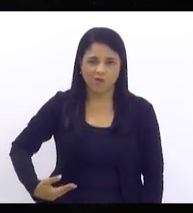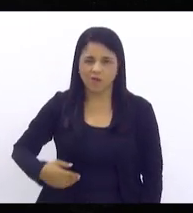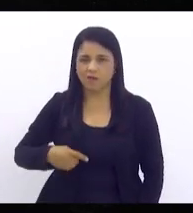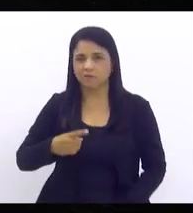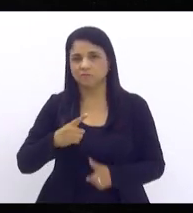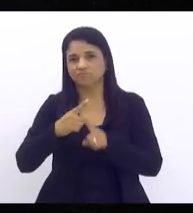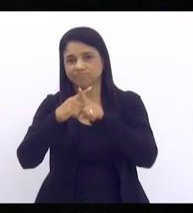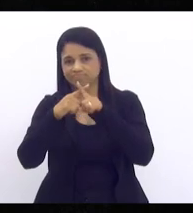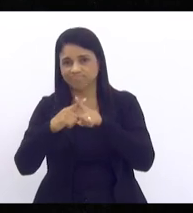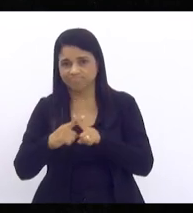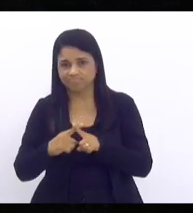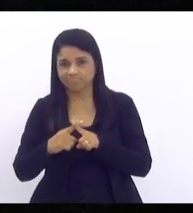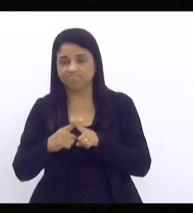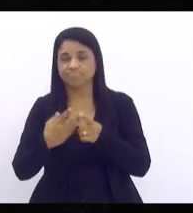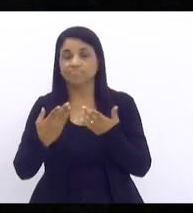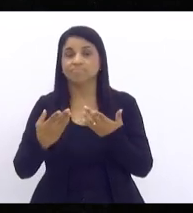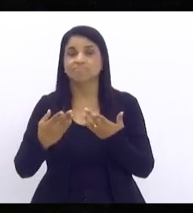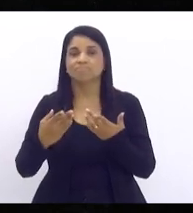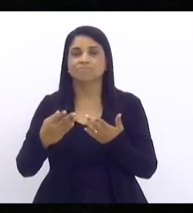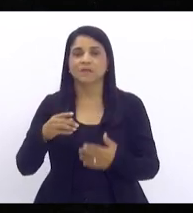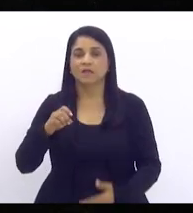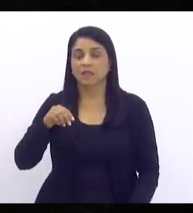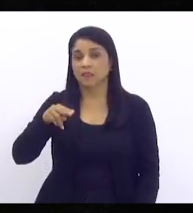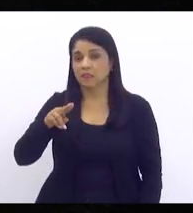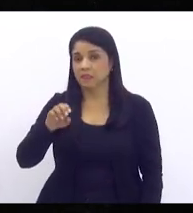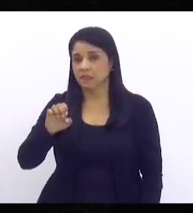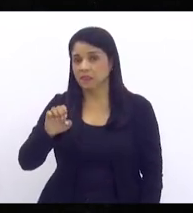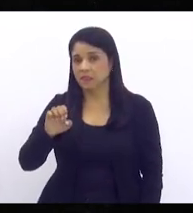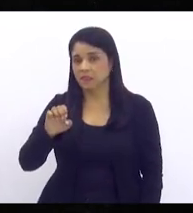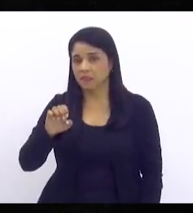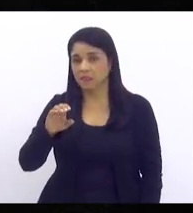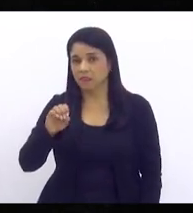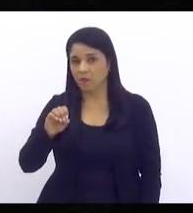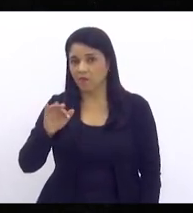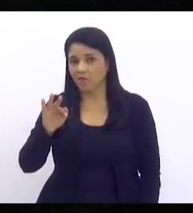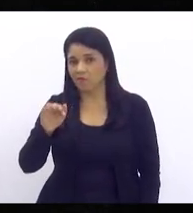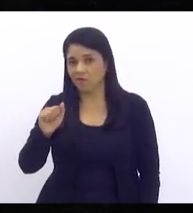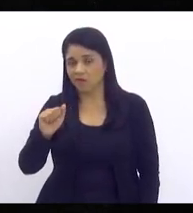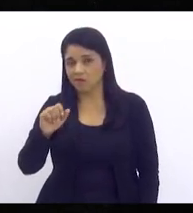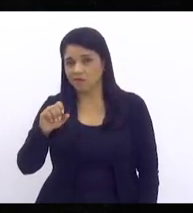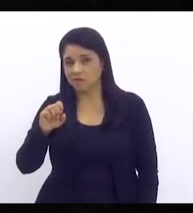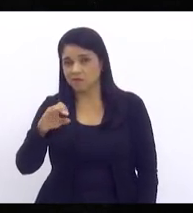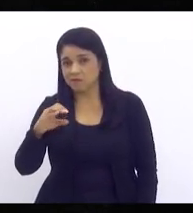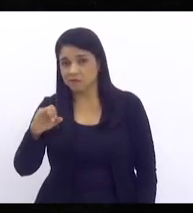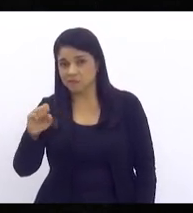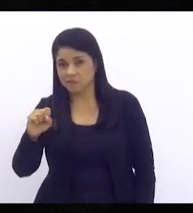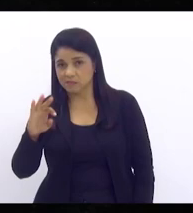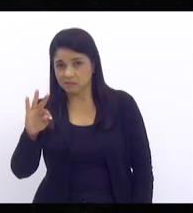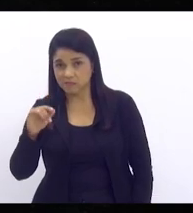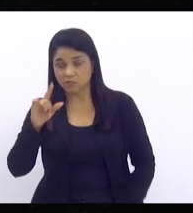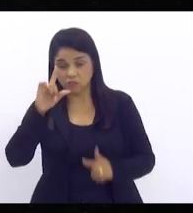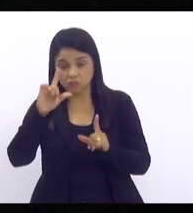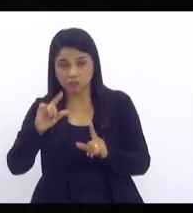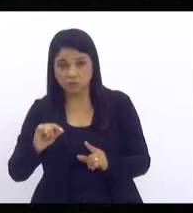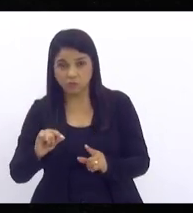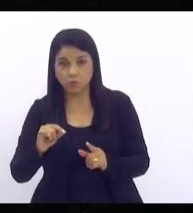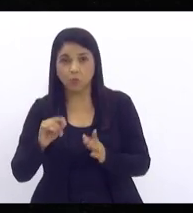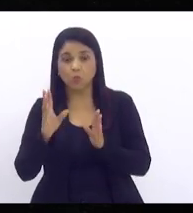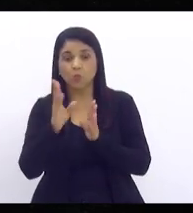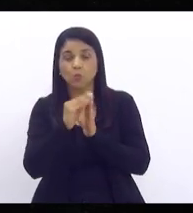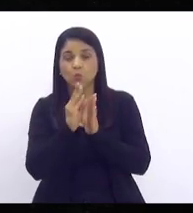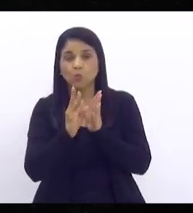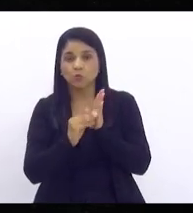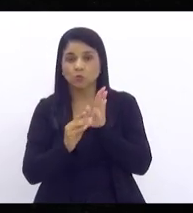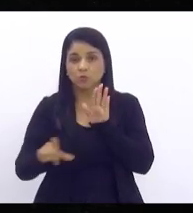do governo neofascista, a gente perdeu essa conquista tão importante que é a Lei do Conteúdo